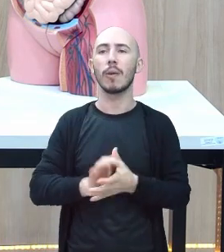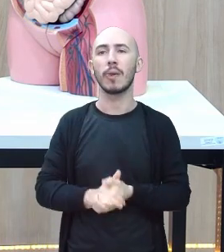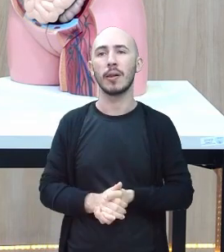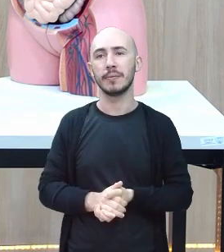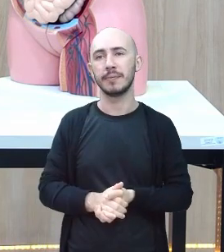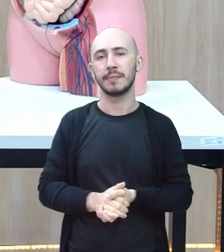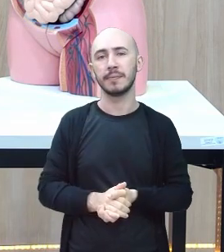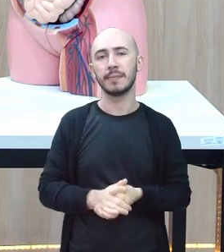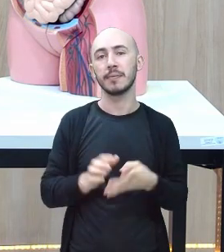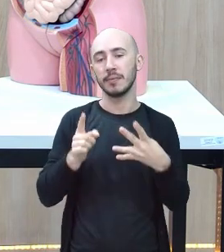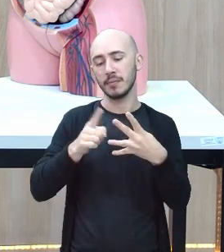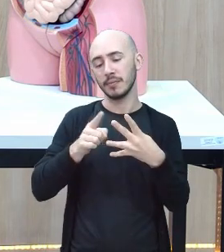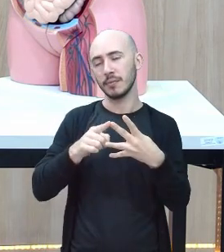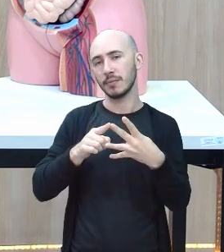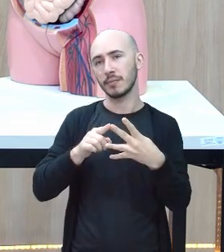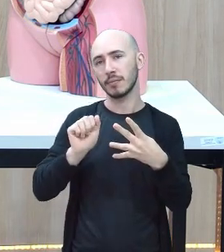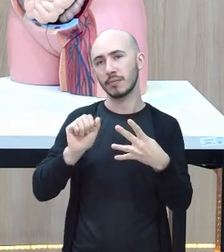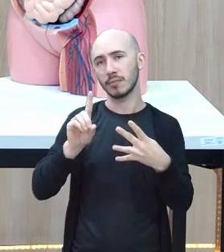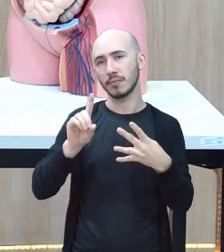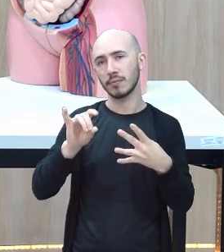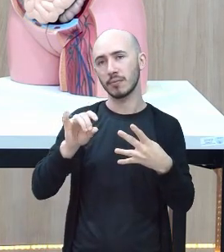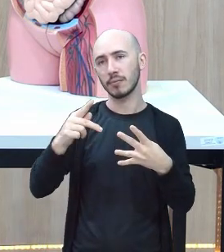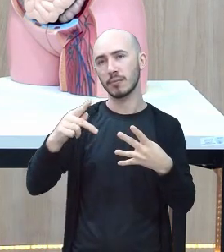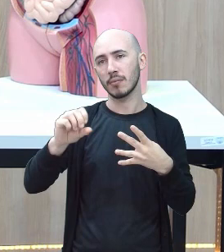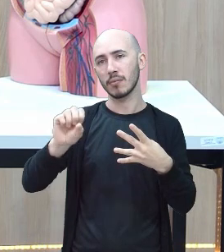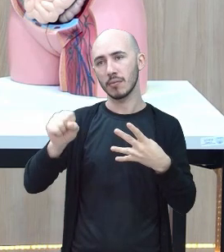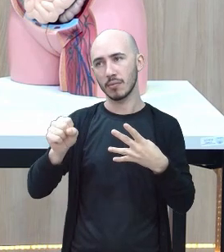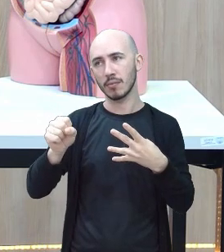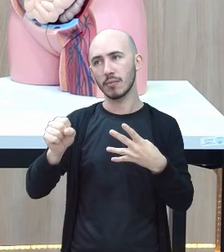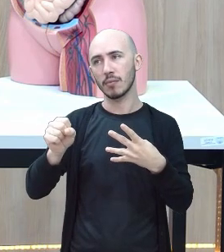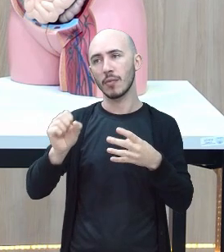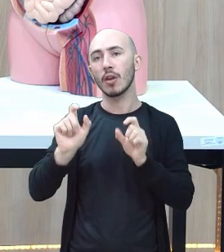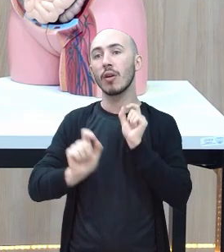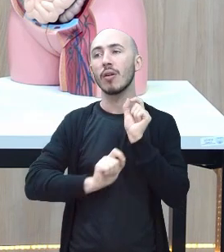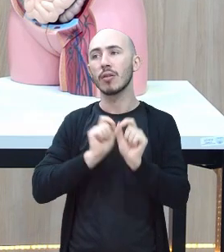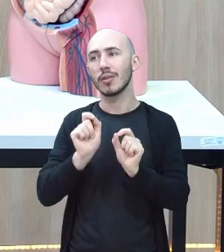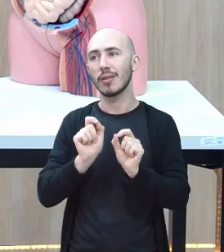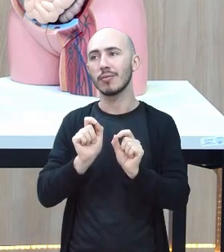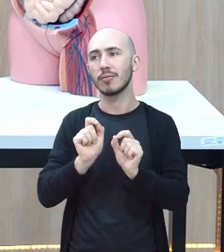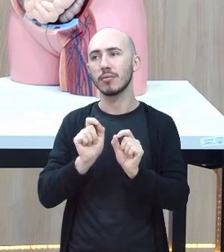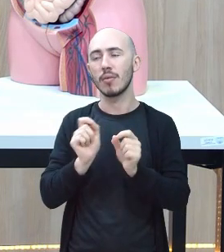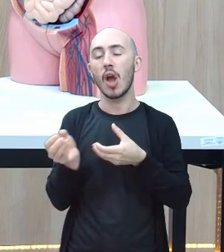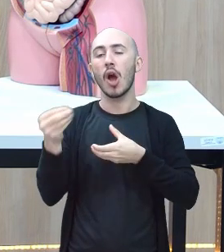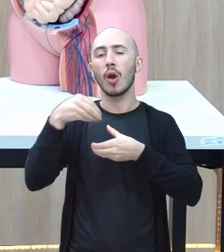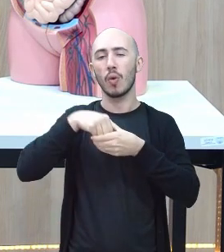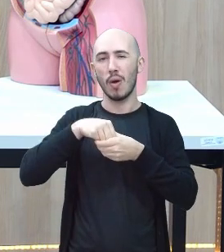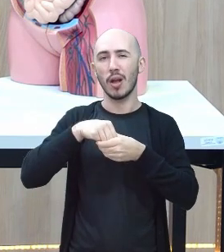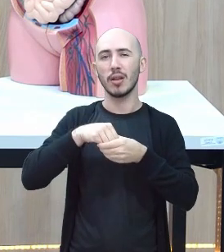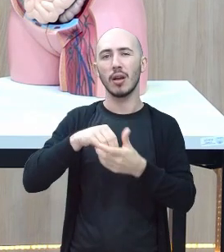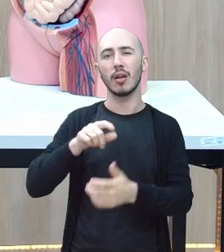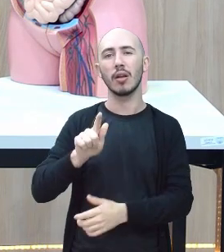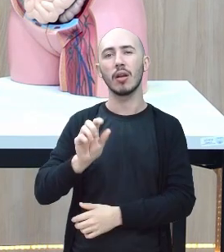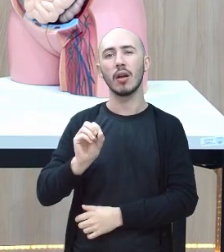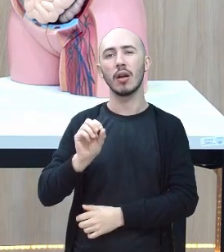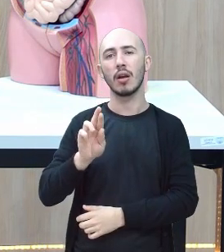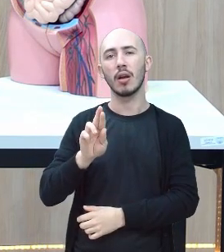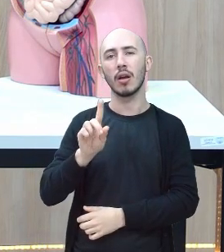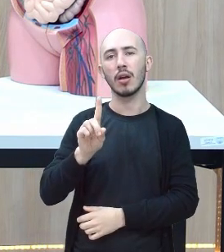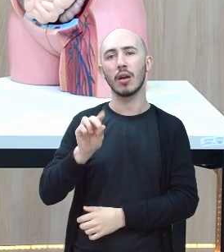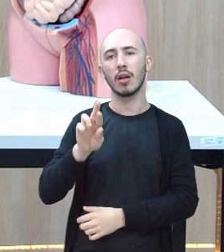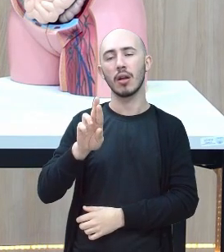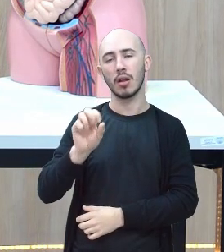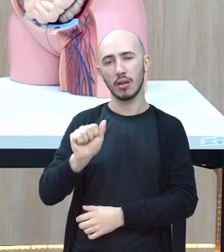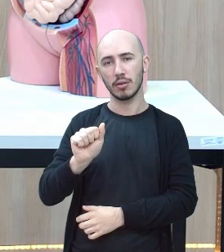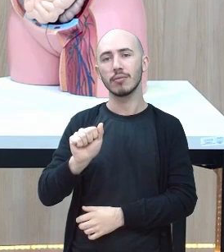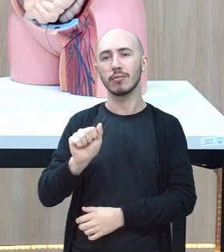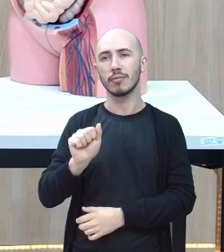O tecido adiposo, nós vimos que ele reveste ele armazena gordura. Então, ele tem esse poder de